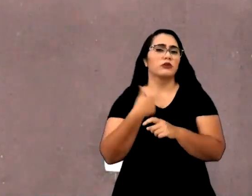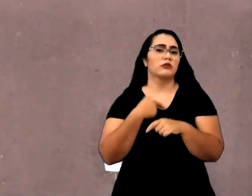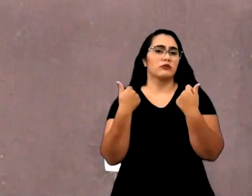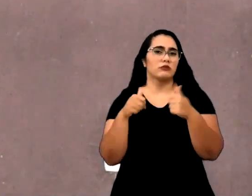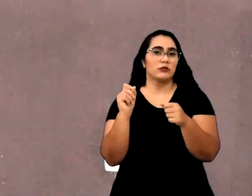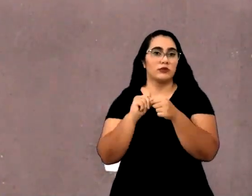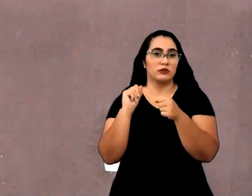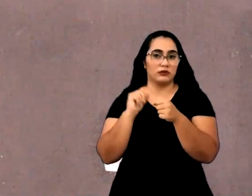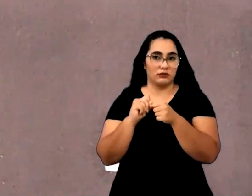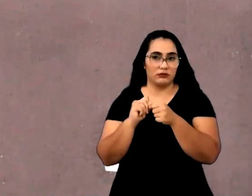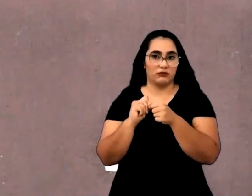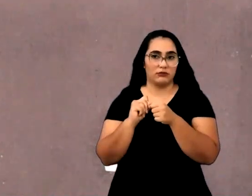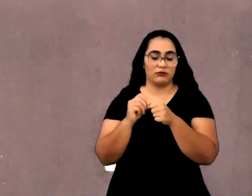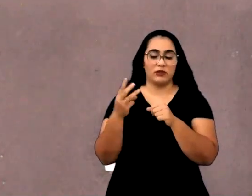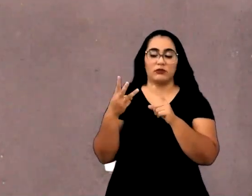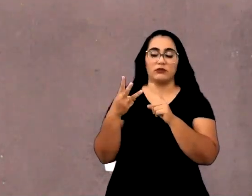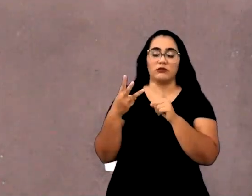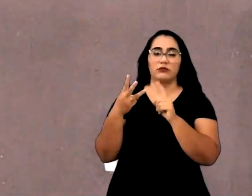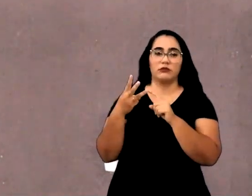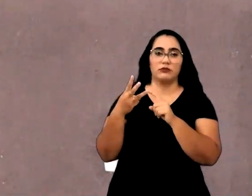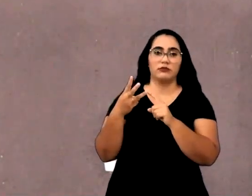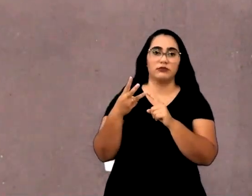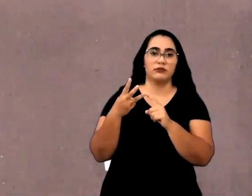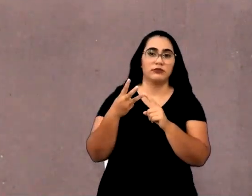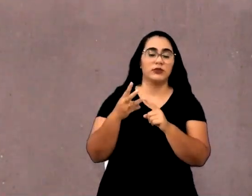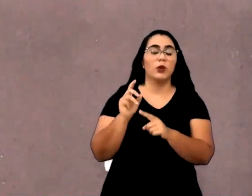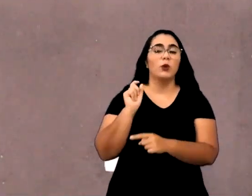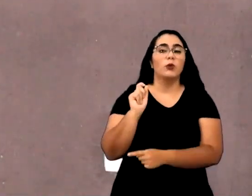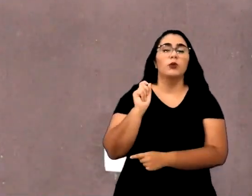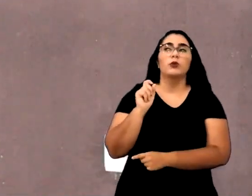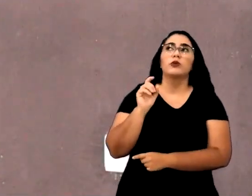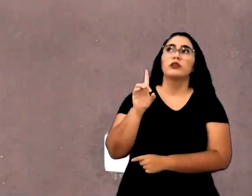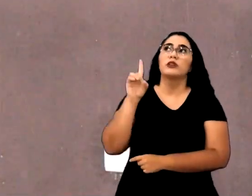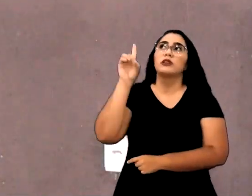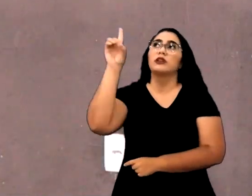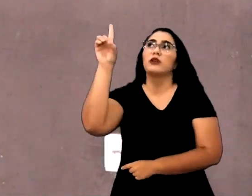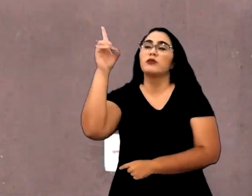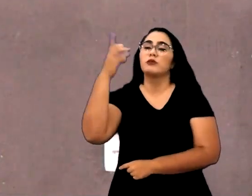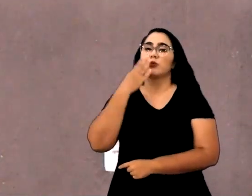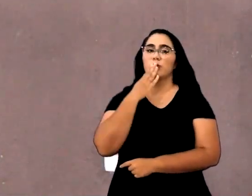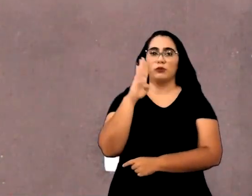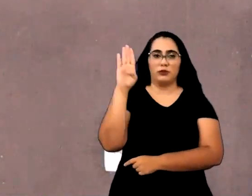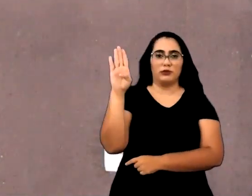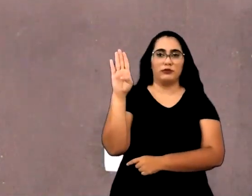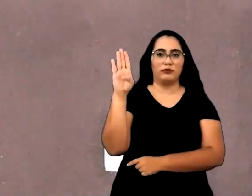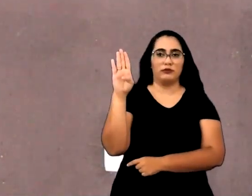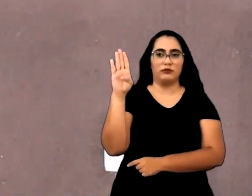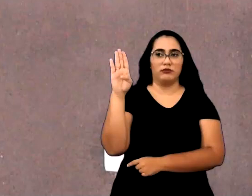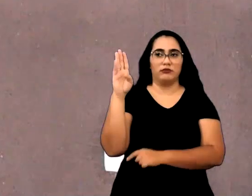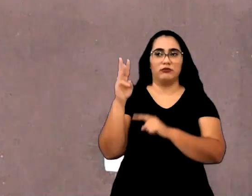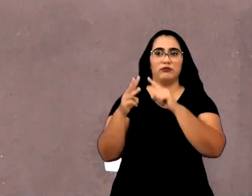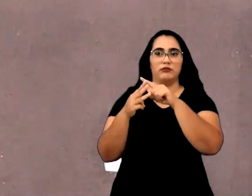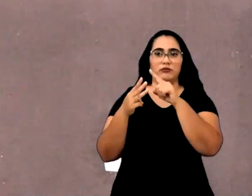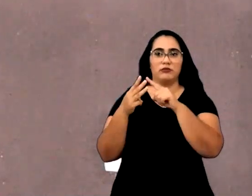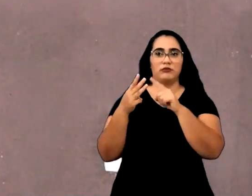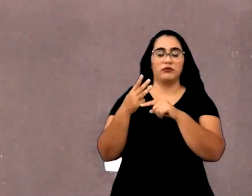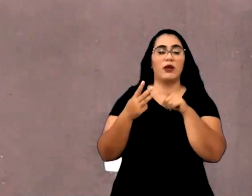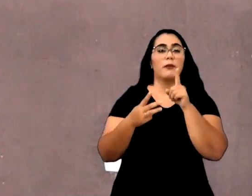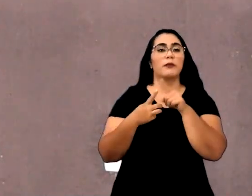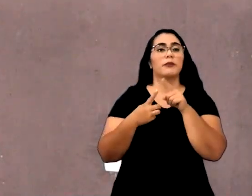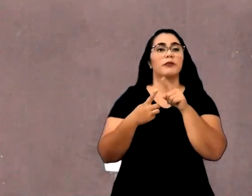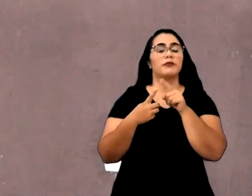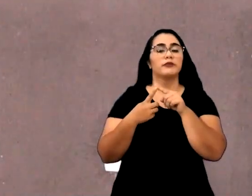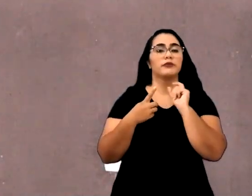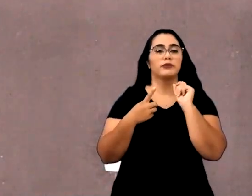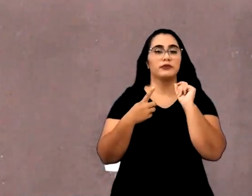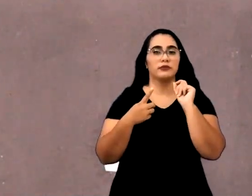precisamos fazer? E o terceiro ponto, o que Deus nos promete. Primeiro ponto,